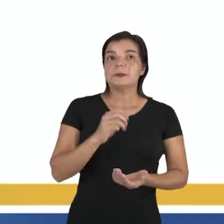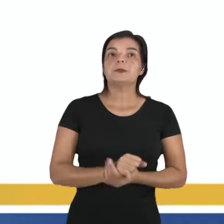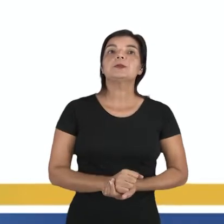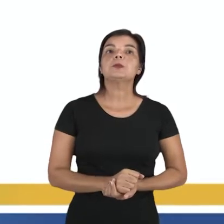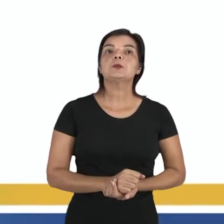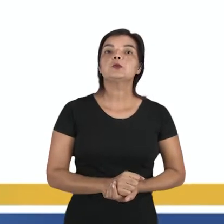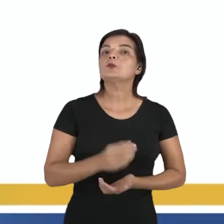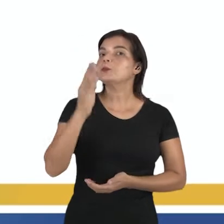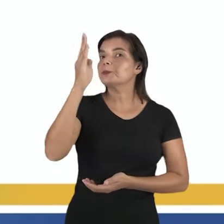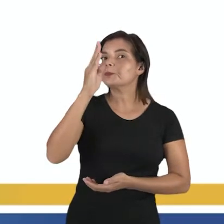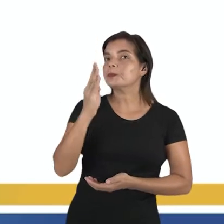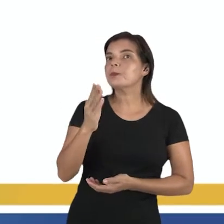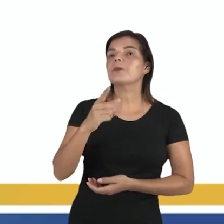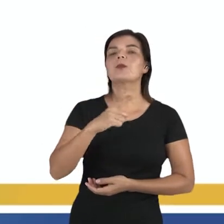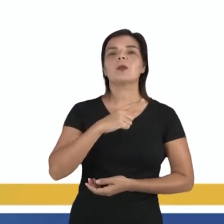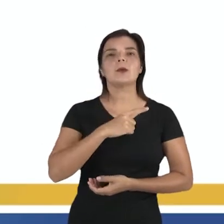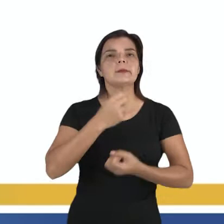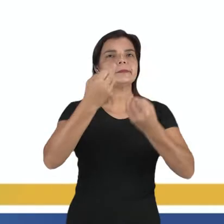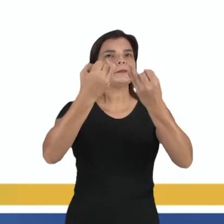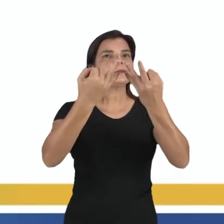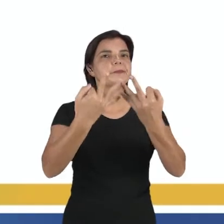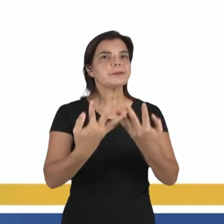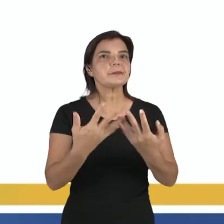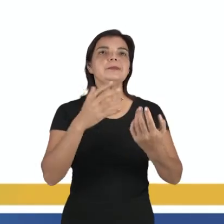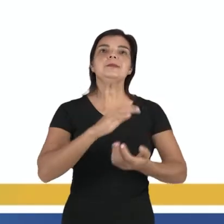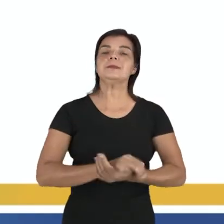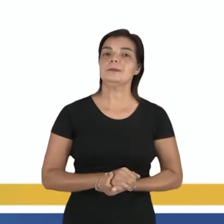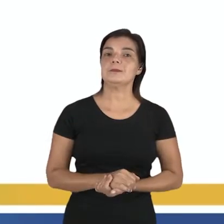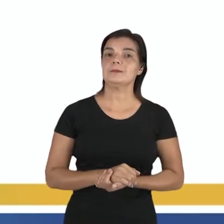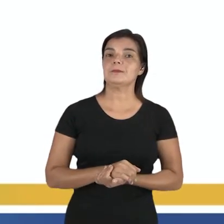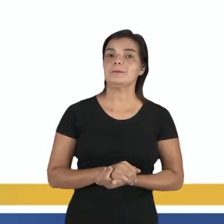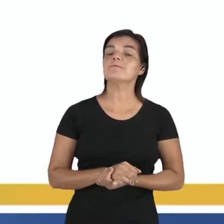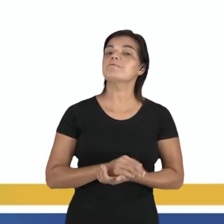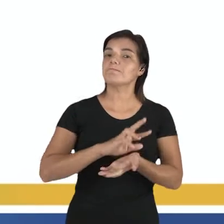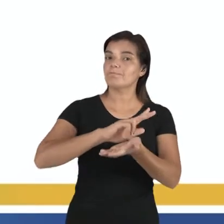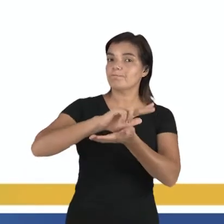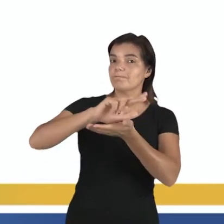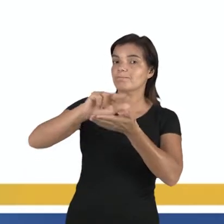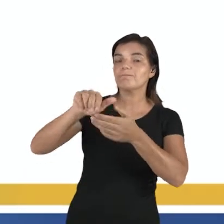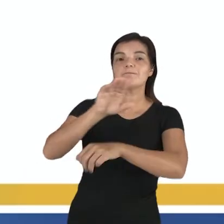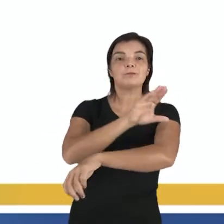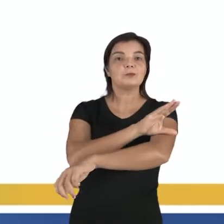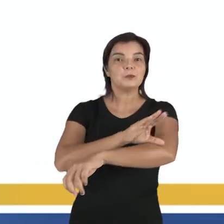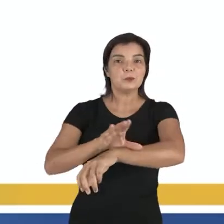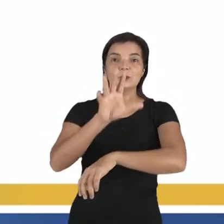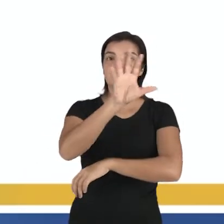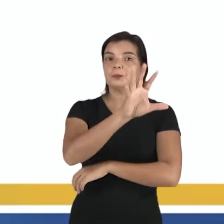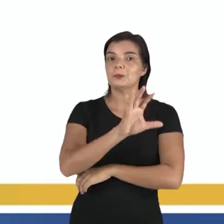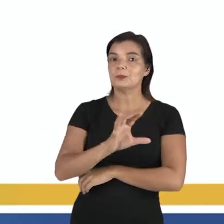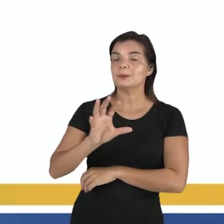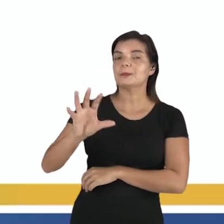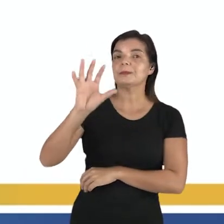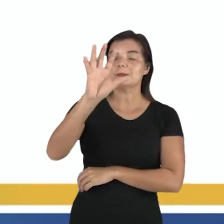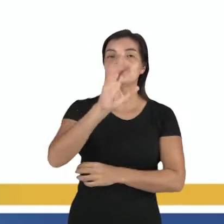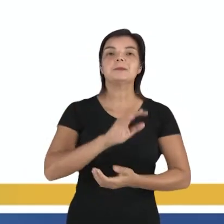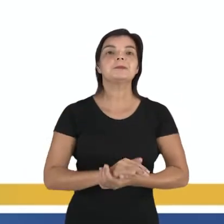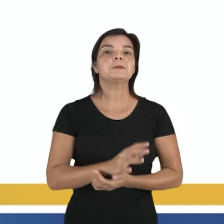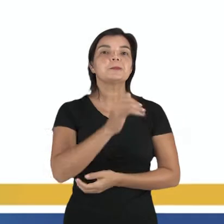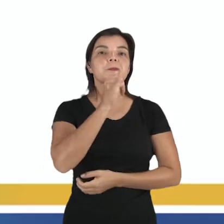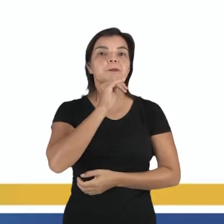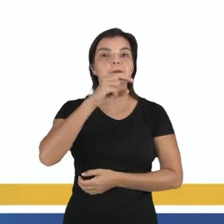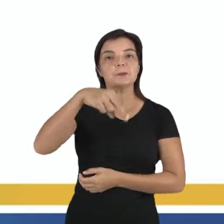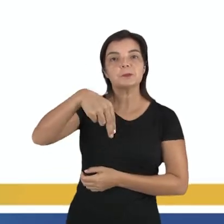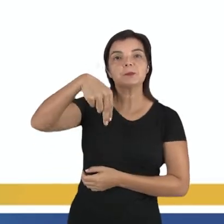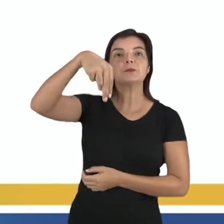o açaí de forma quase um sorvete, açaí cremoso. Então, dentro do mesmo estado,